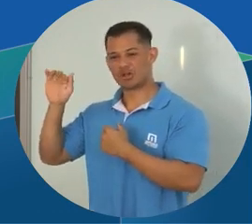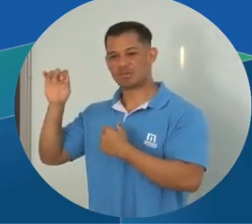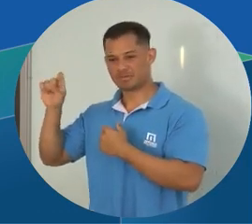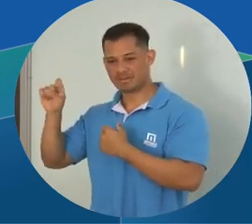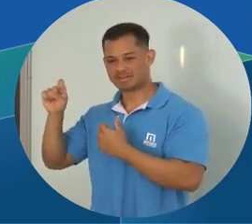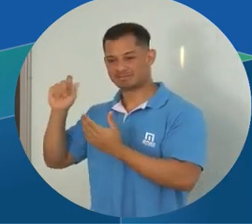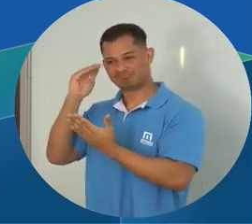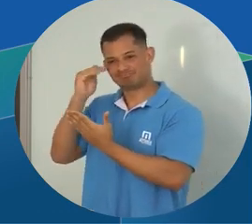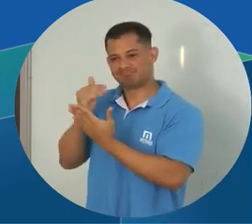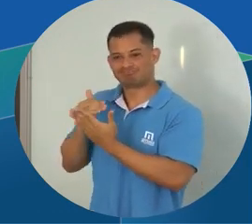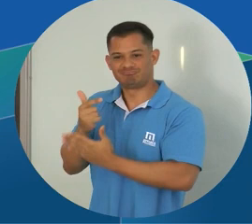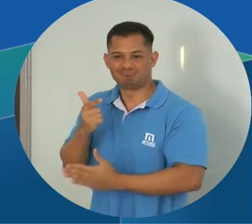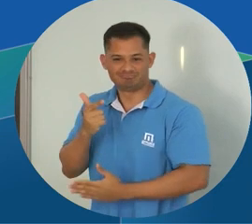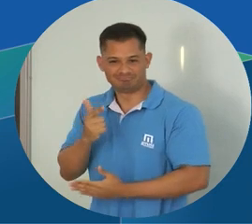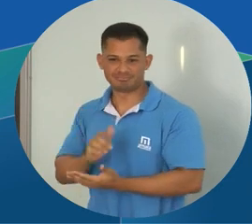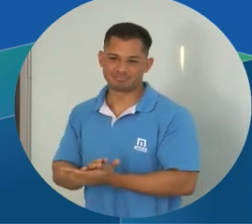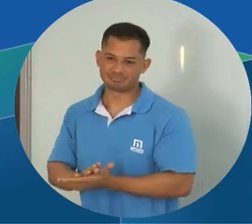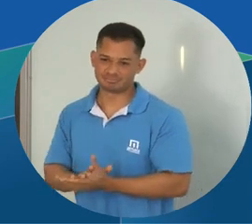Bom,